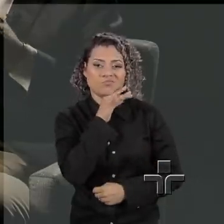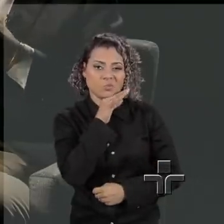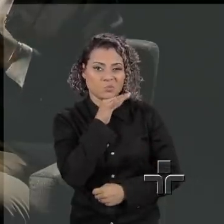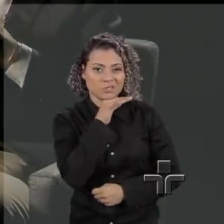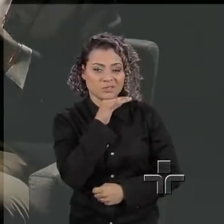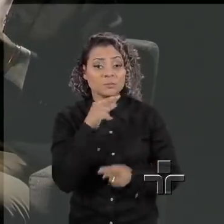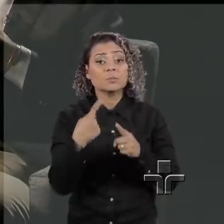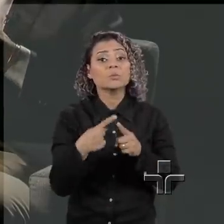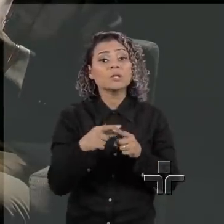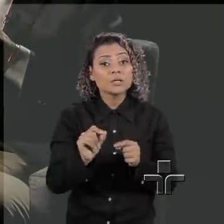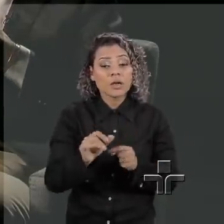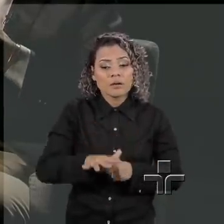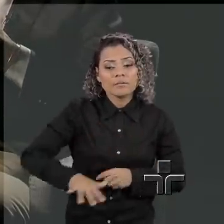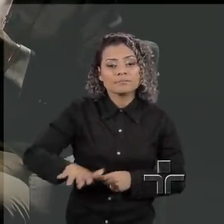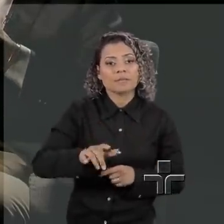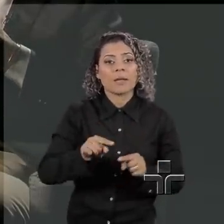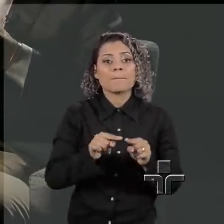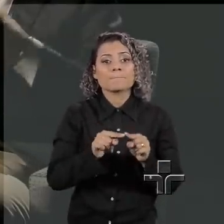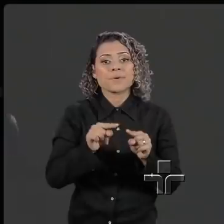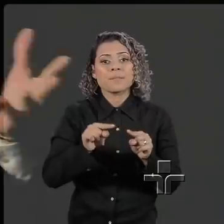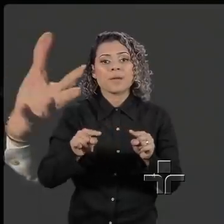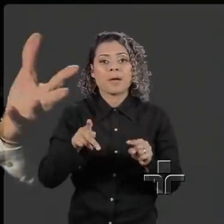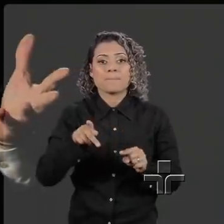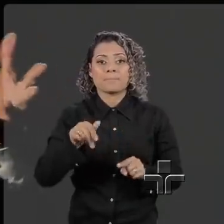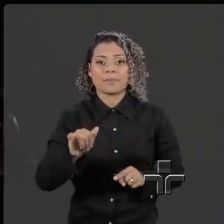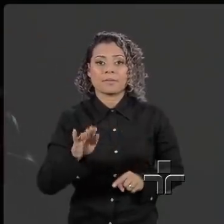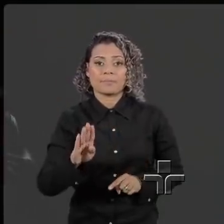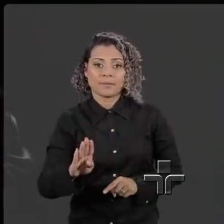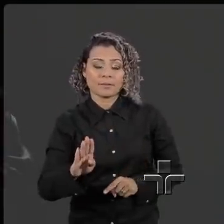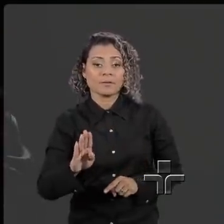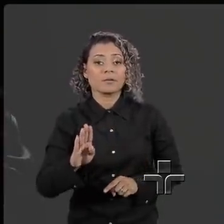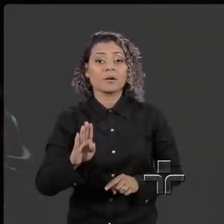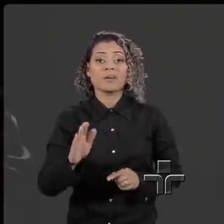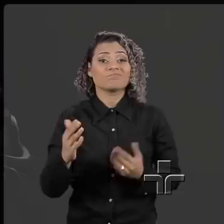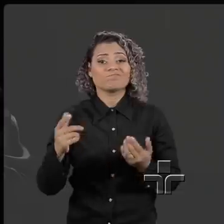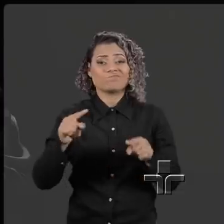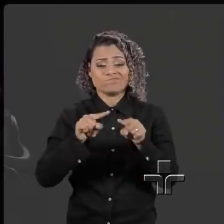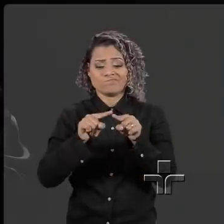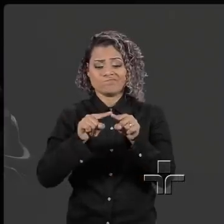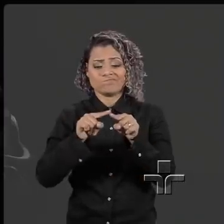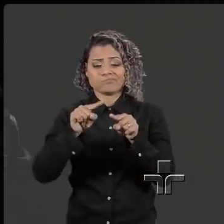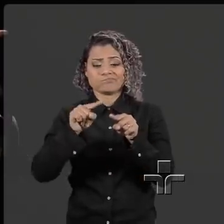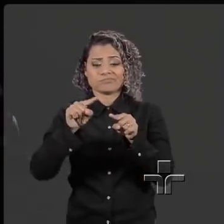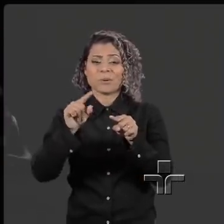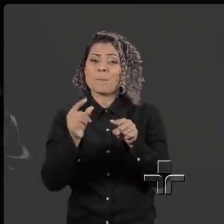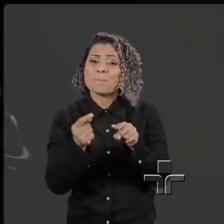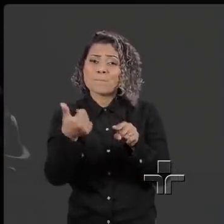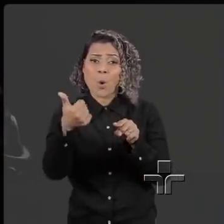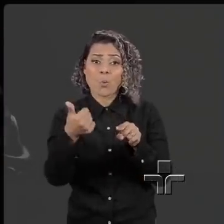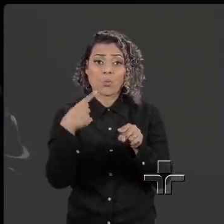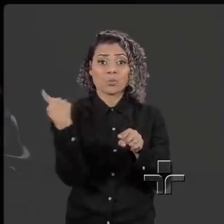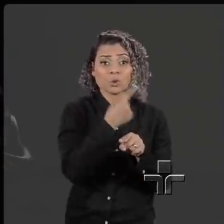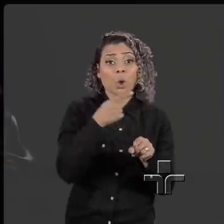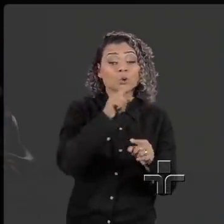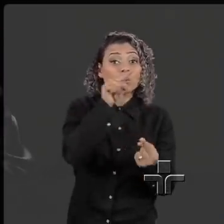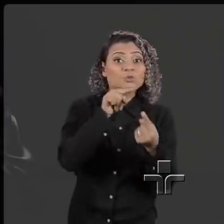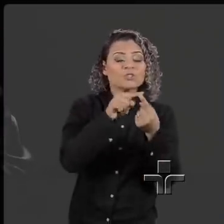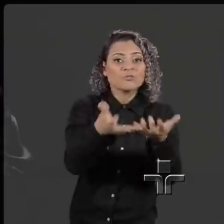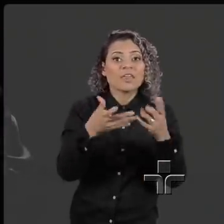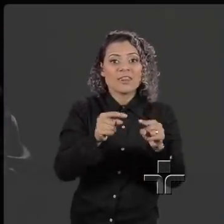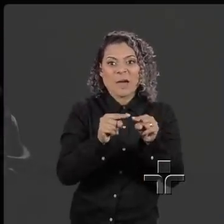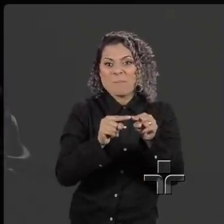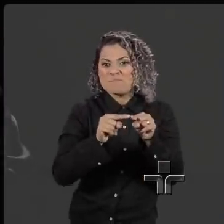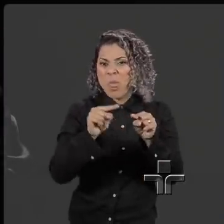uma performance do ponto de vista de crescimento do PIB bem abaixo daquele que a gente havia projetado no início do ano, né? A projeção